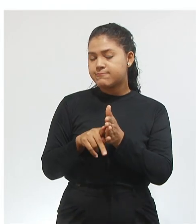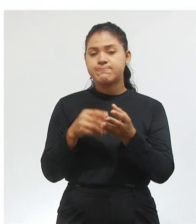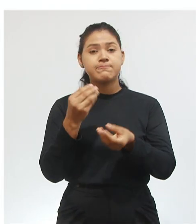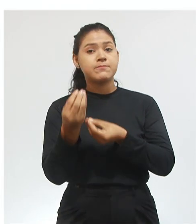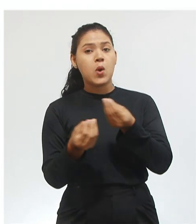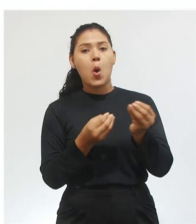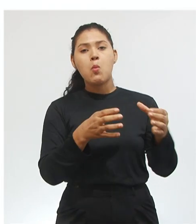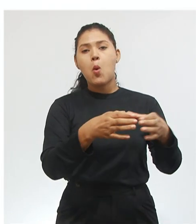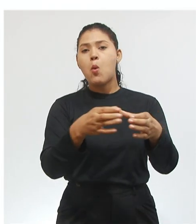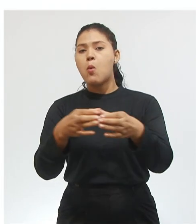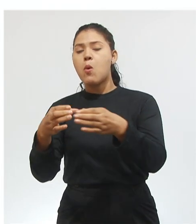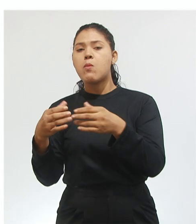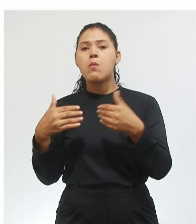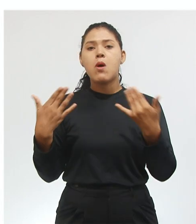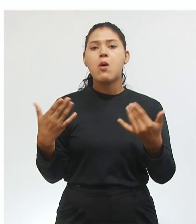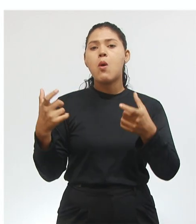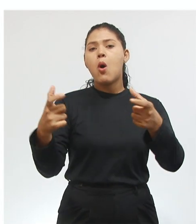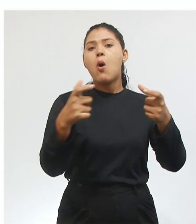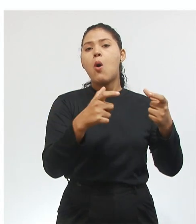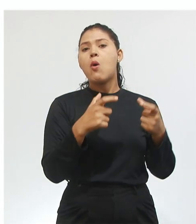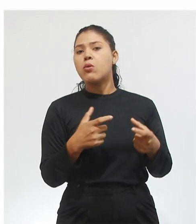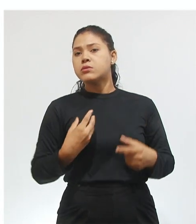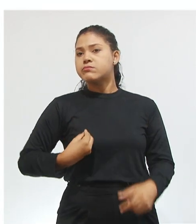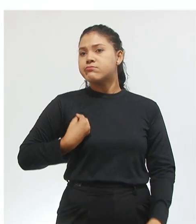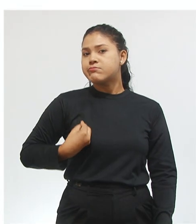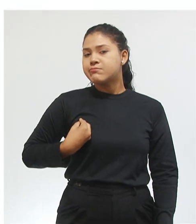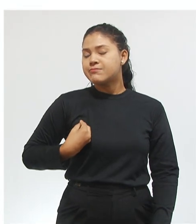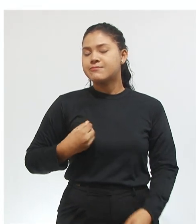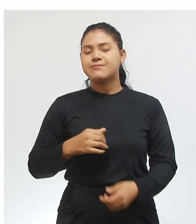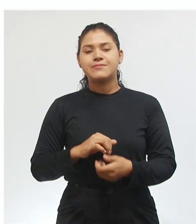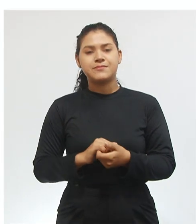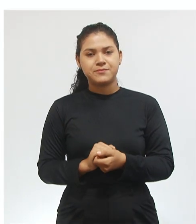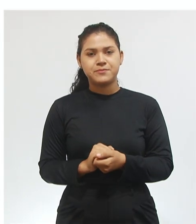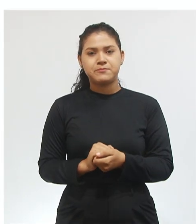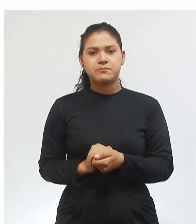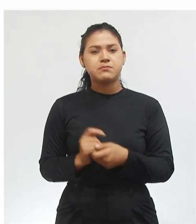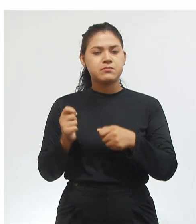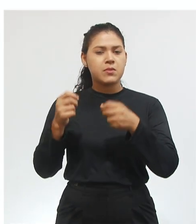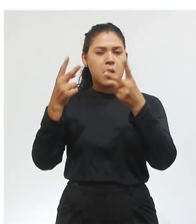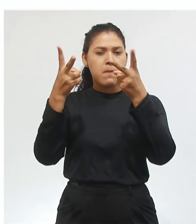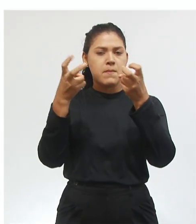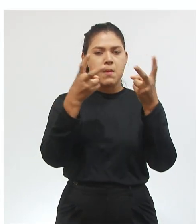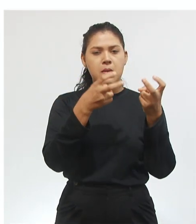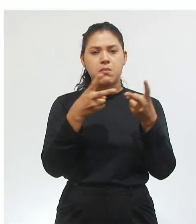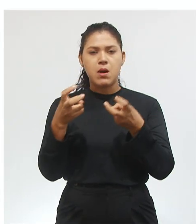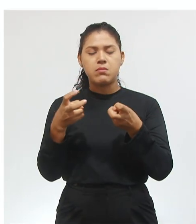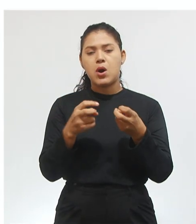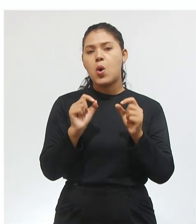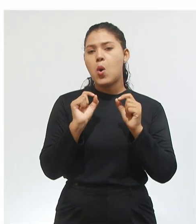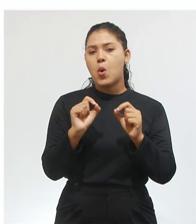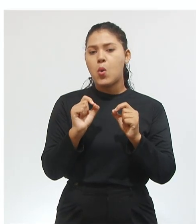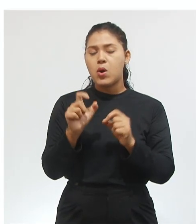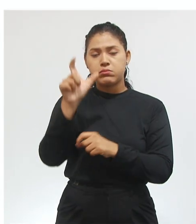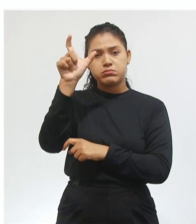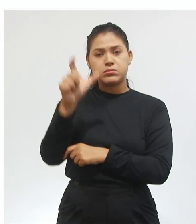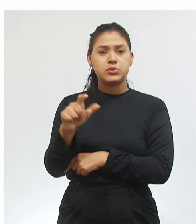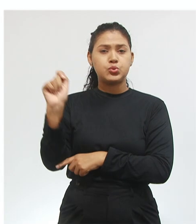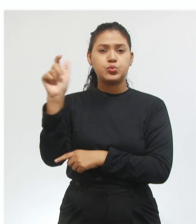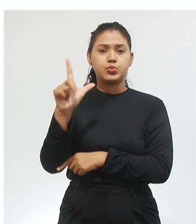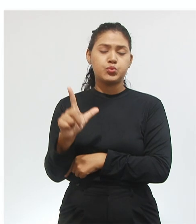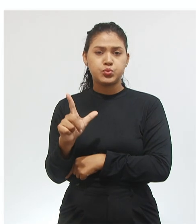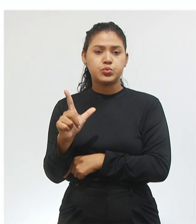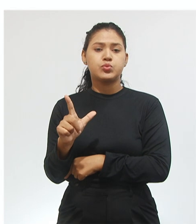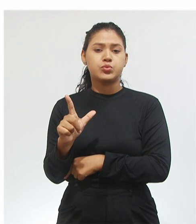agrupados onde eles estão localizados então perceba que nesse quadrante aqui né nesse espaço aqui de